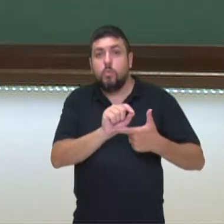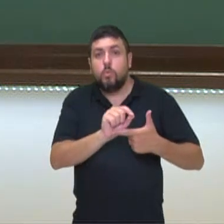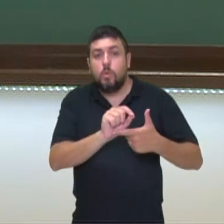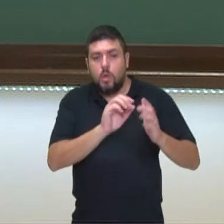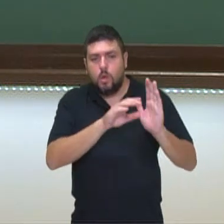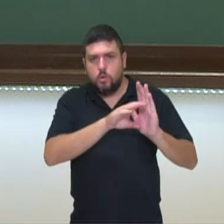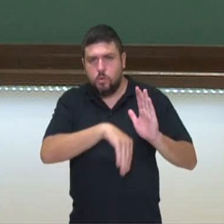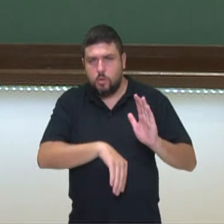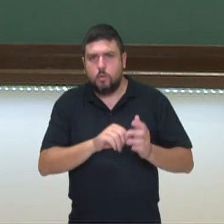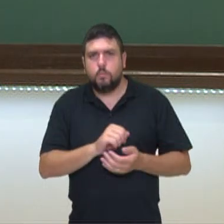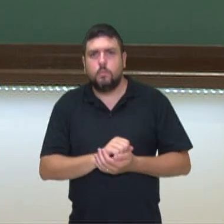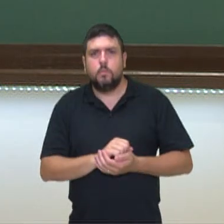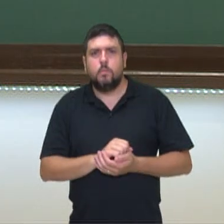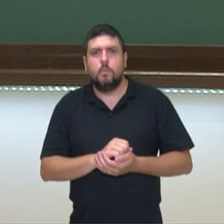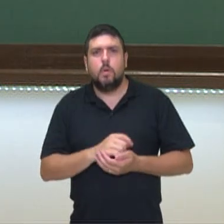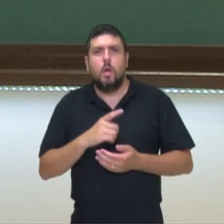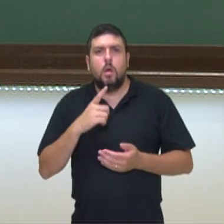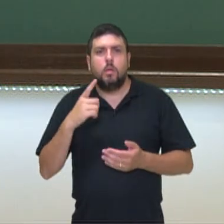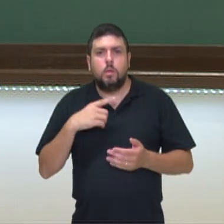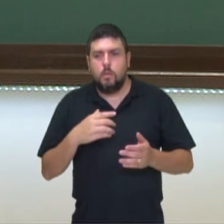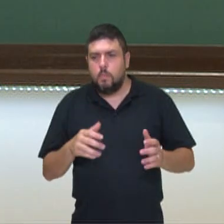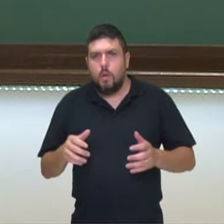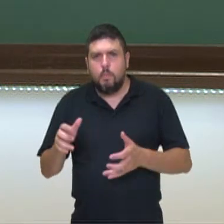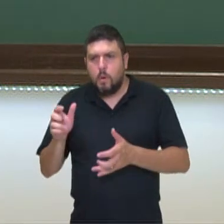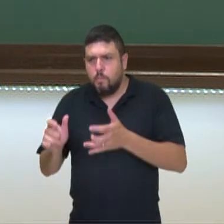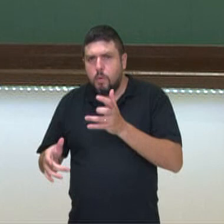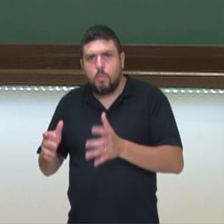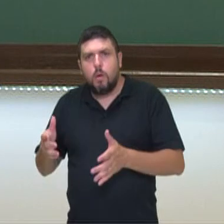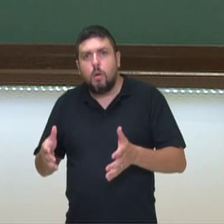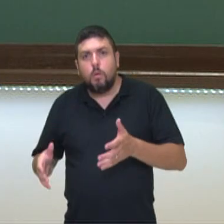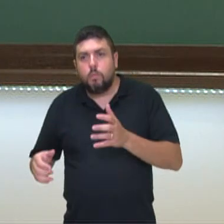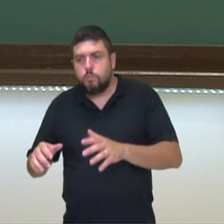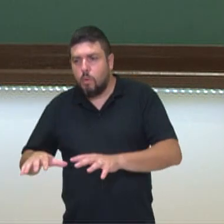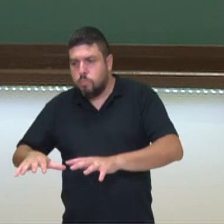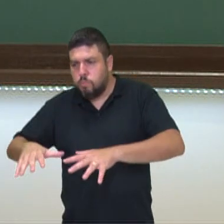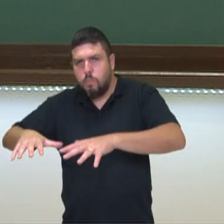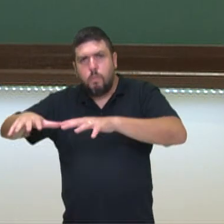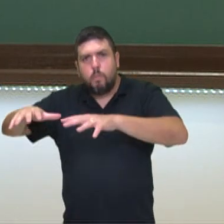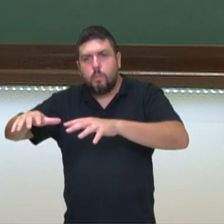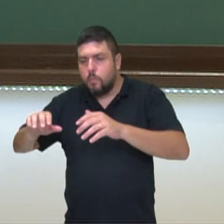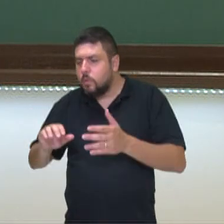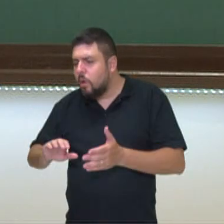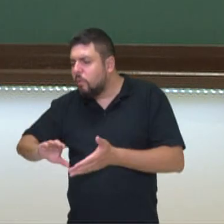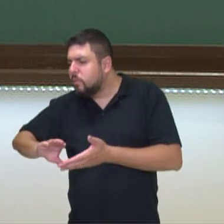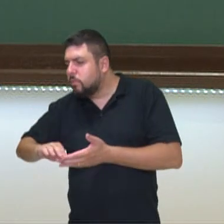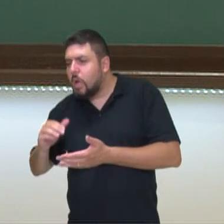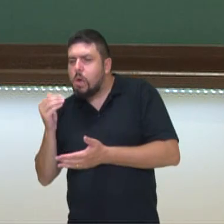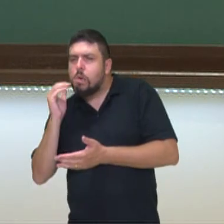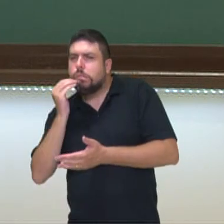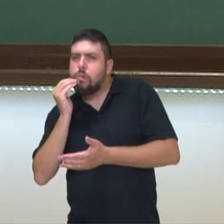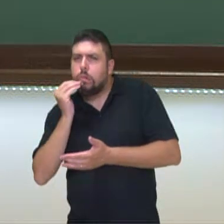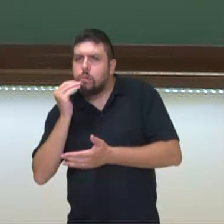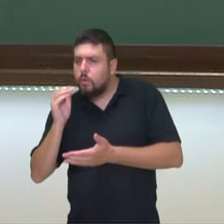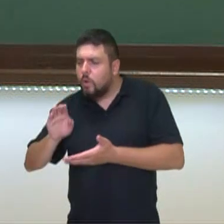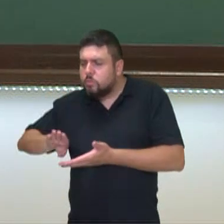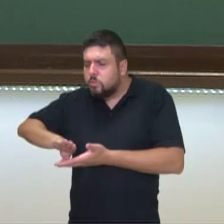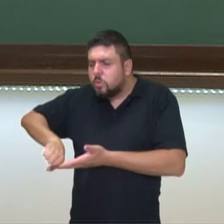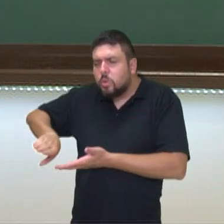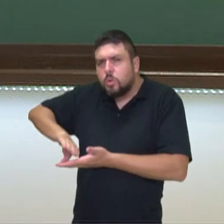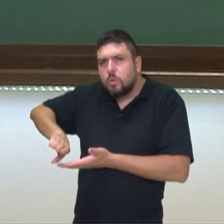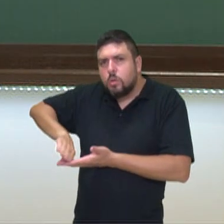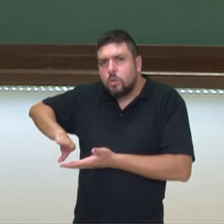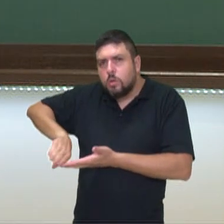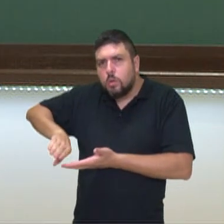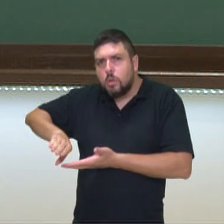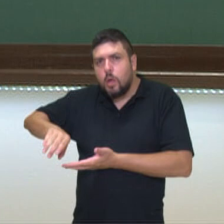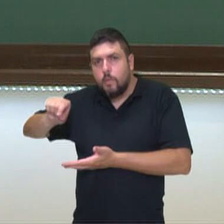Então, eu tinha uma quantidade grande e eu fui tirar uma parte das peças com defeito, lembra? E eu queria